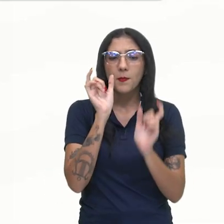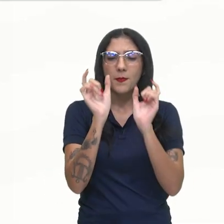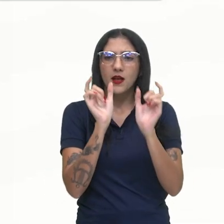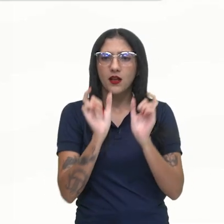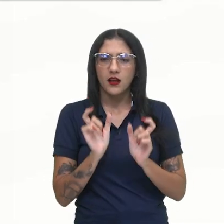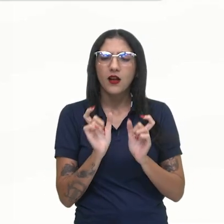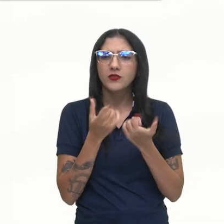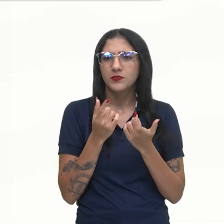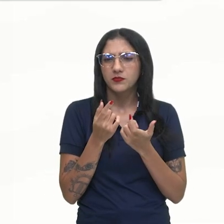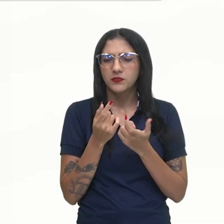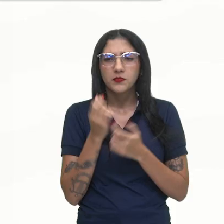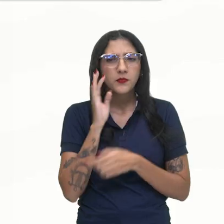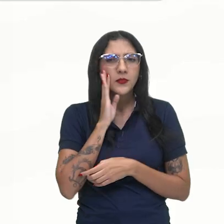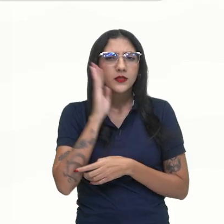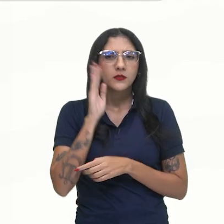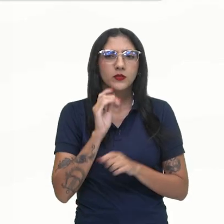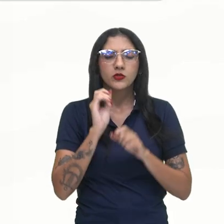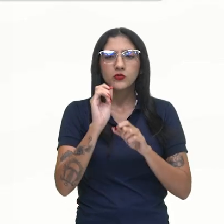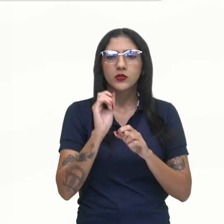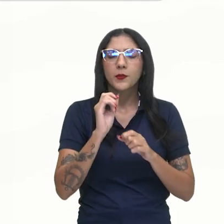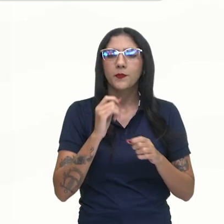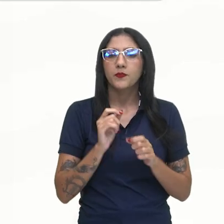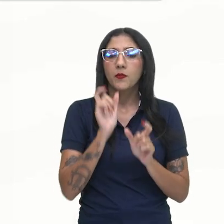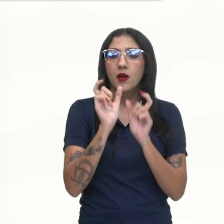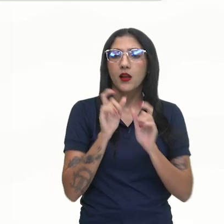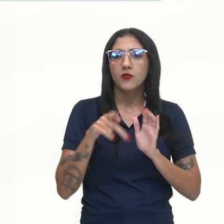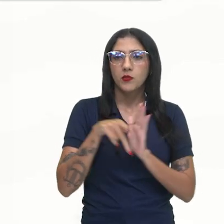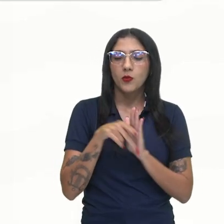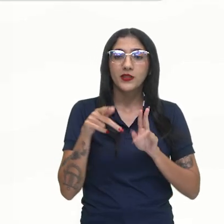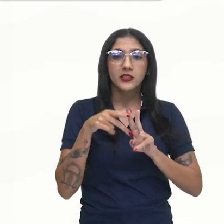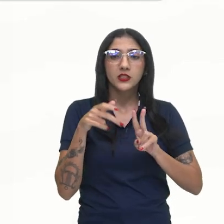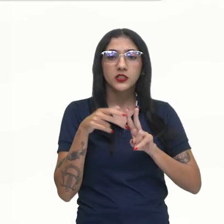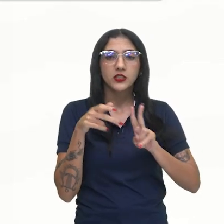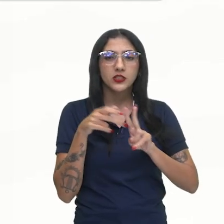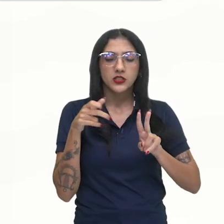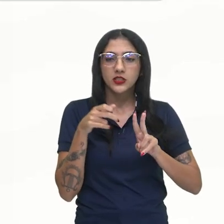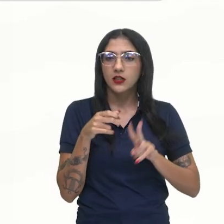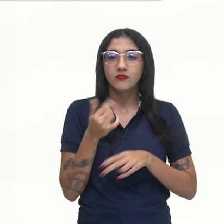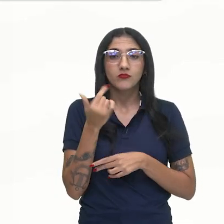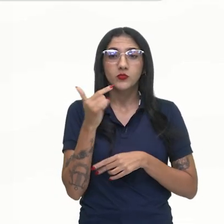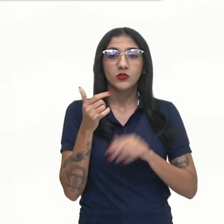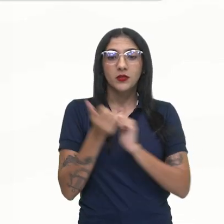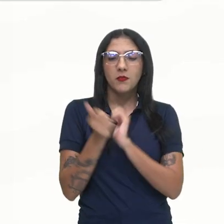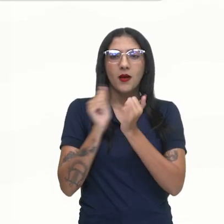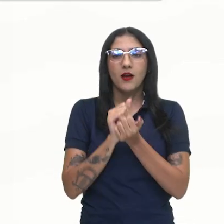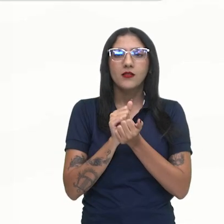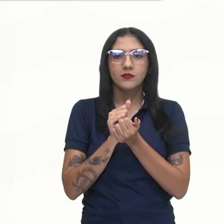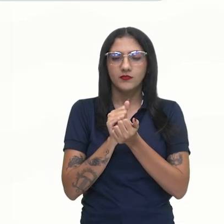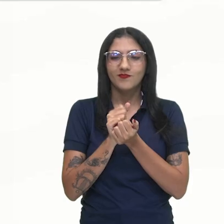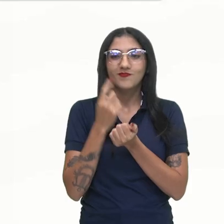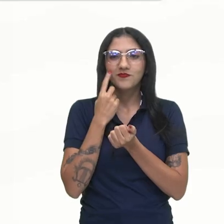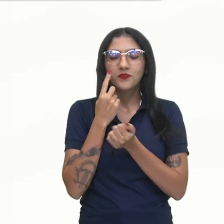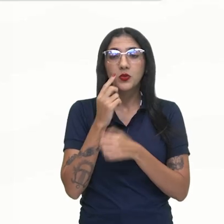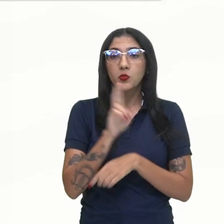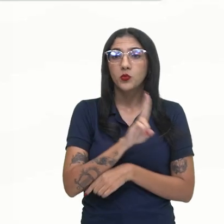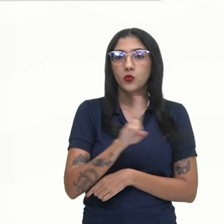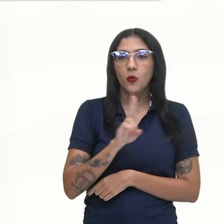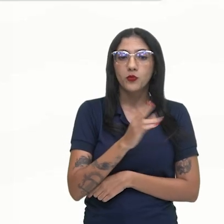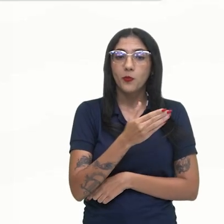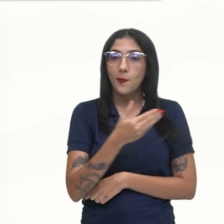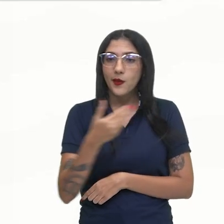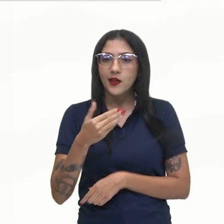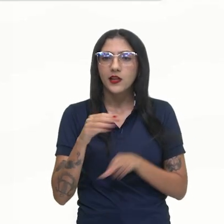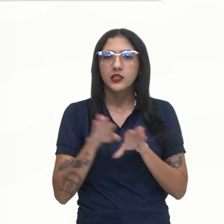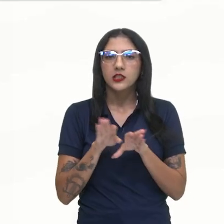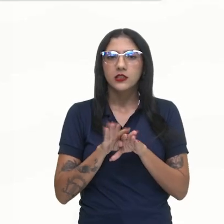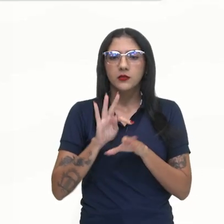origem indígena, a gente não traduz, ok? Tambaqui é tambaqui, tucupi é tucupi.